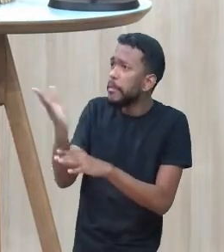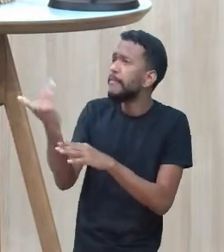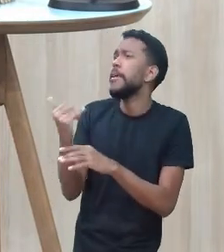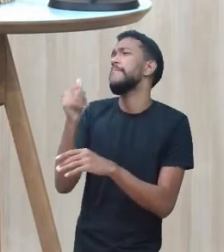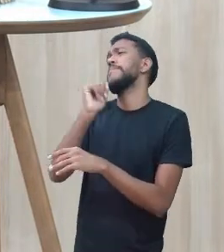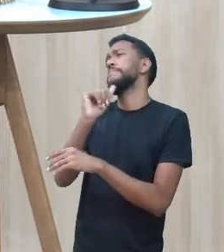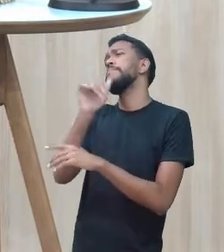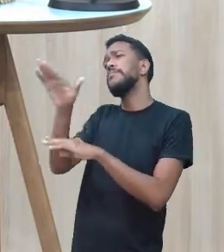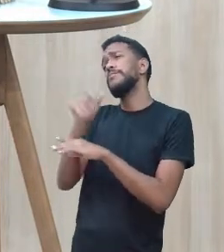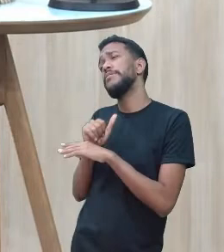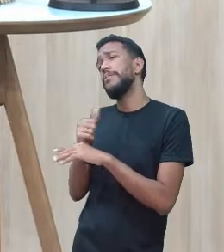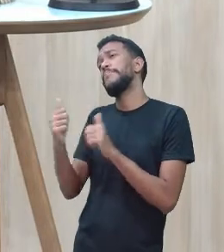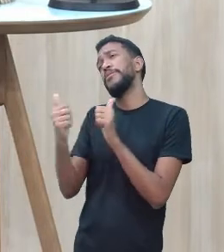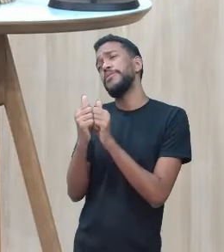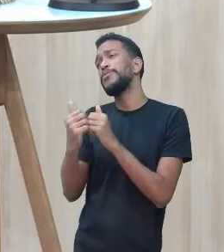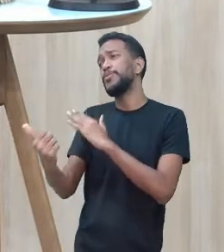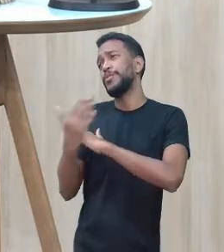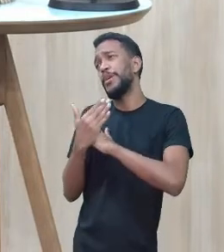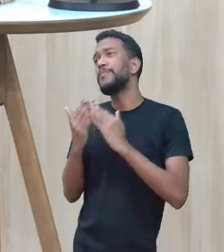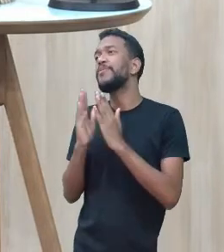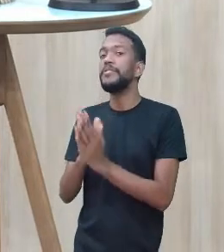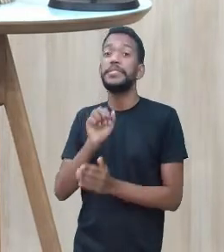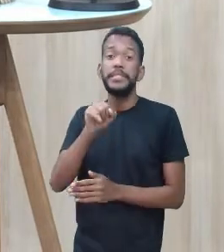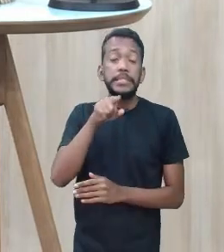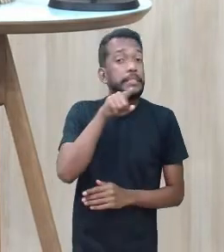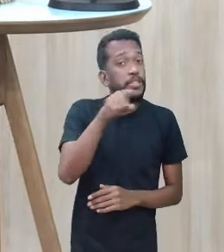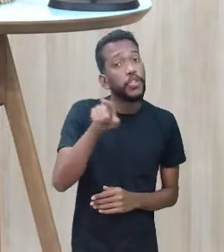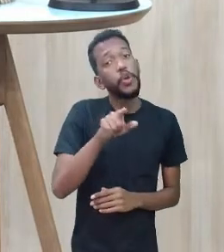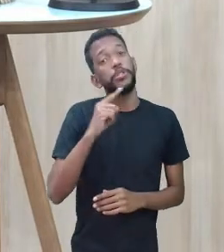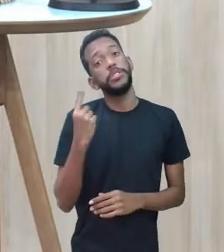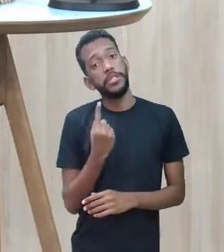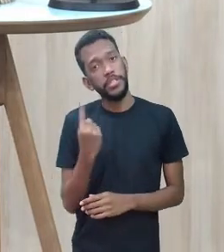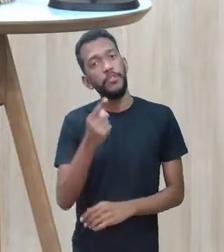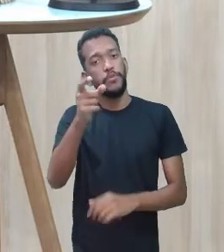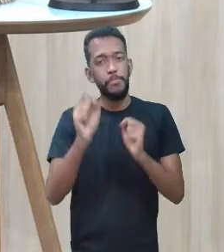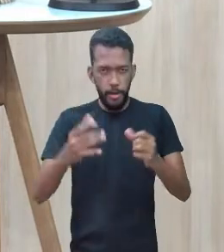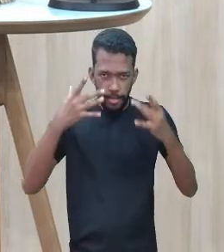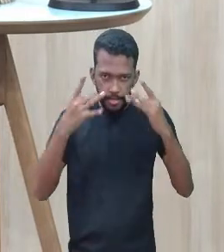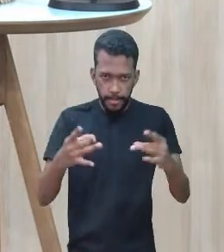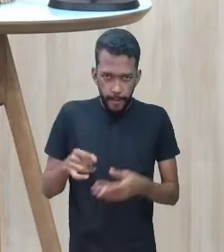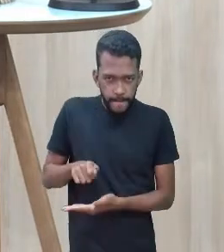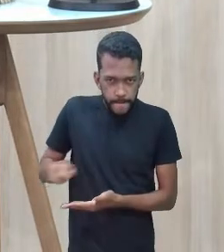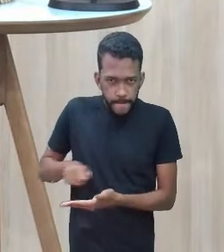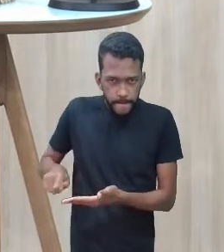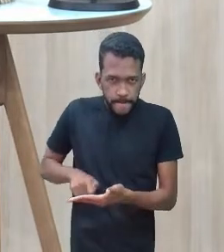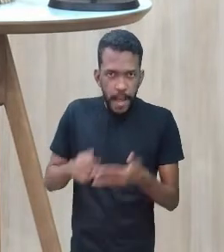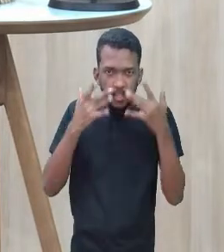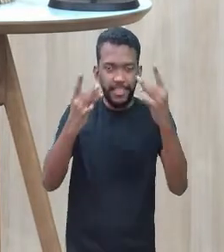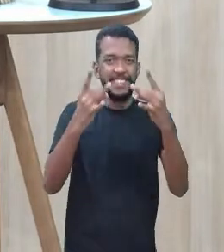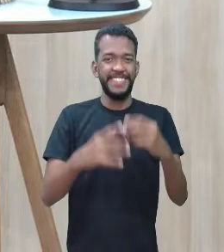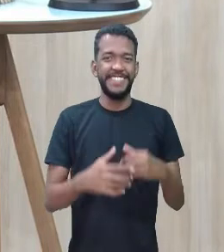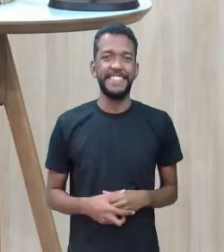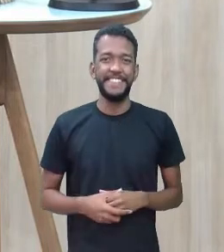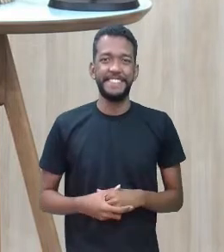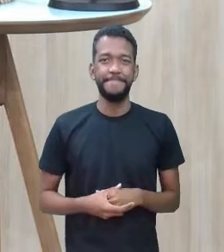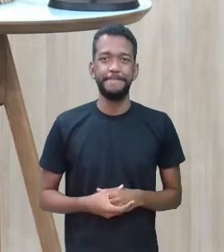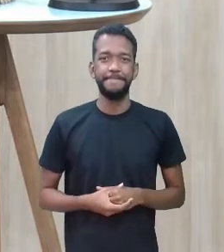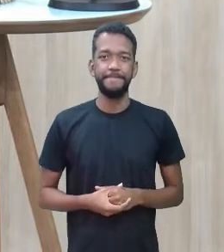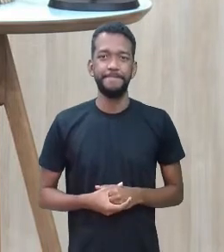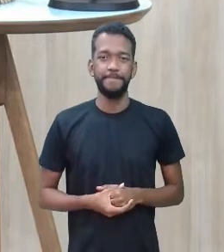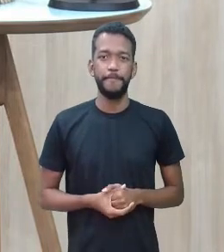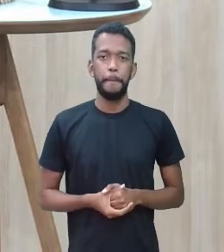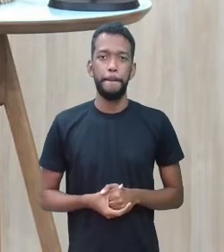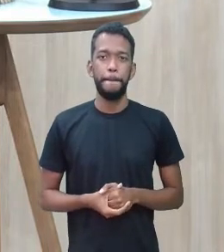que esteja em casa. Se estiver sozinho, concentração vai ser legal, não é, gente? Vamos lá. A nossa